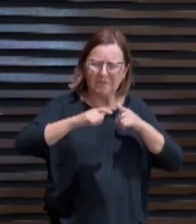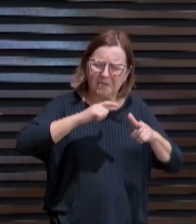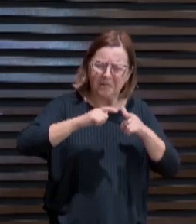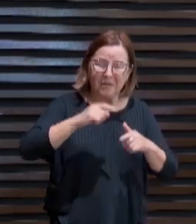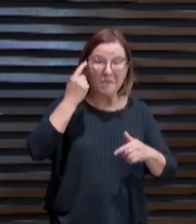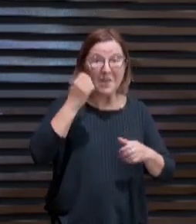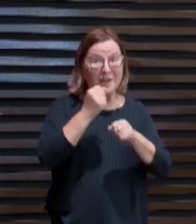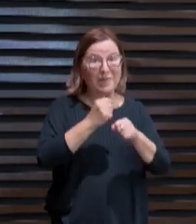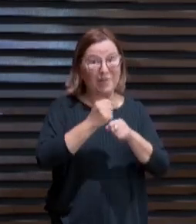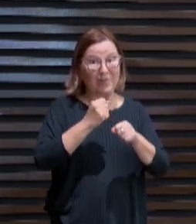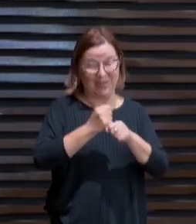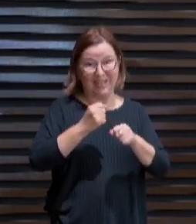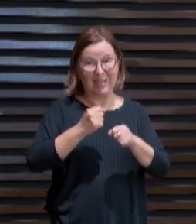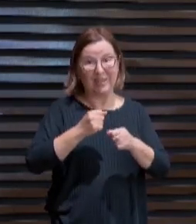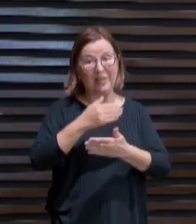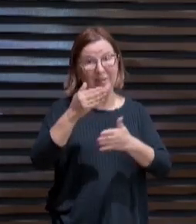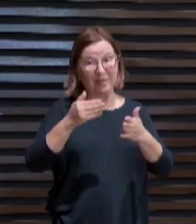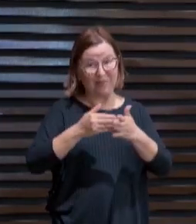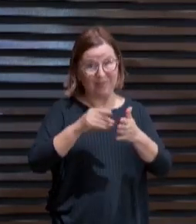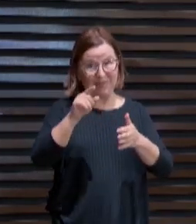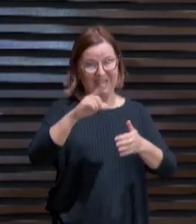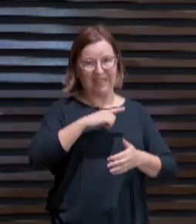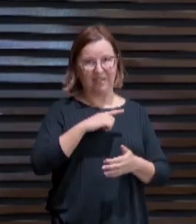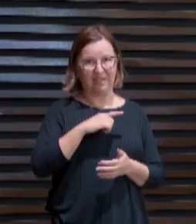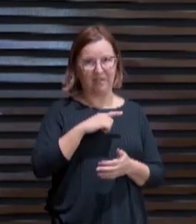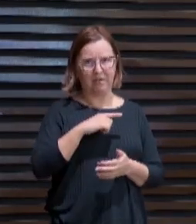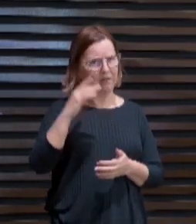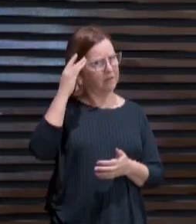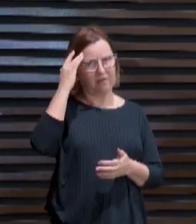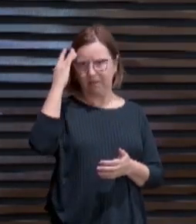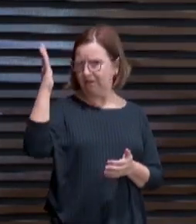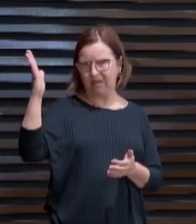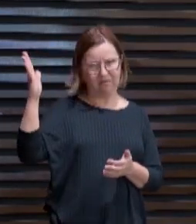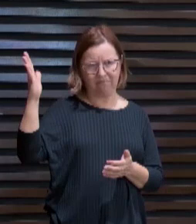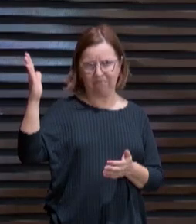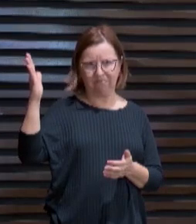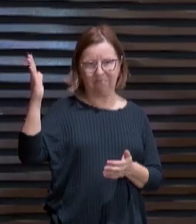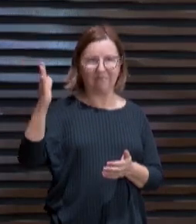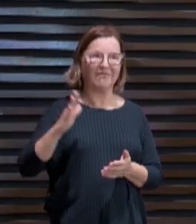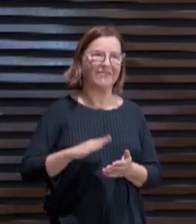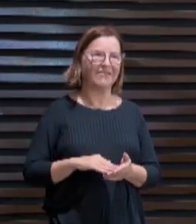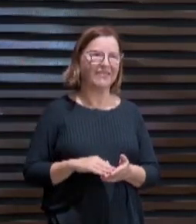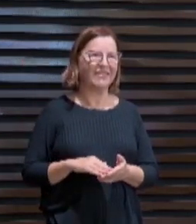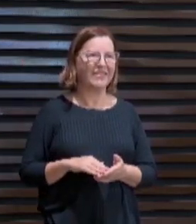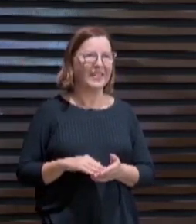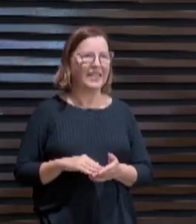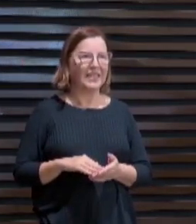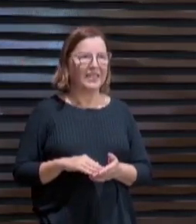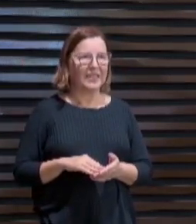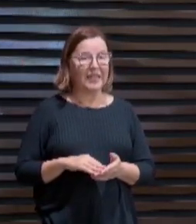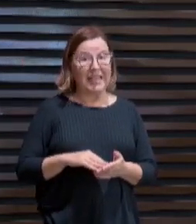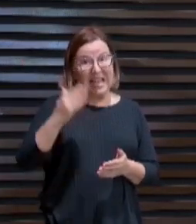aí. Não foi fácil, né? Não caiu do céu, né? Entenda,